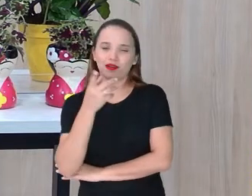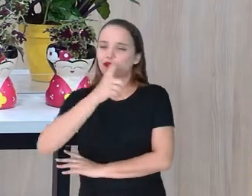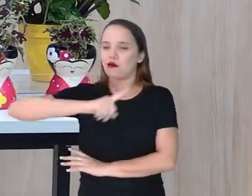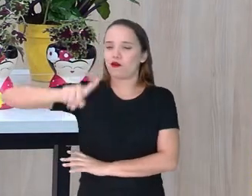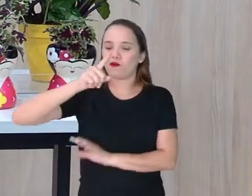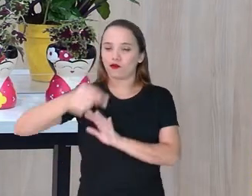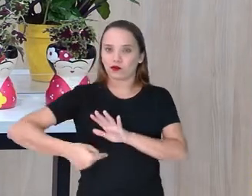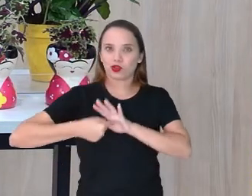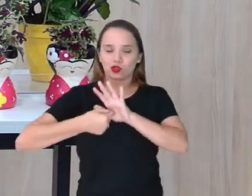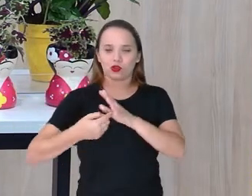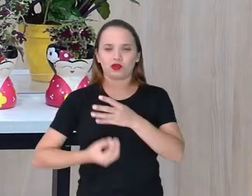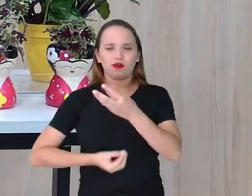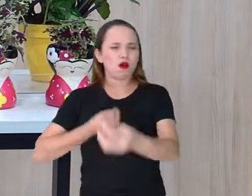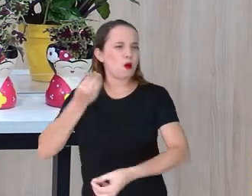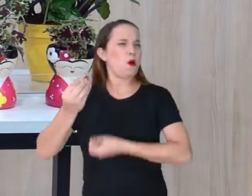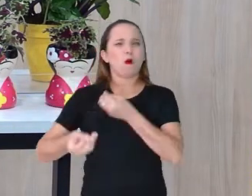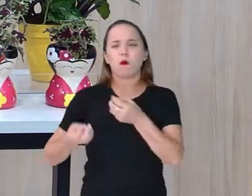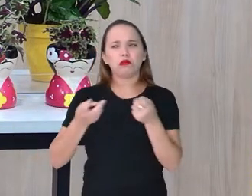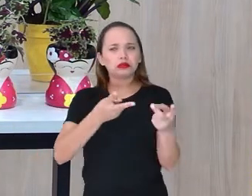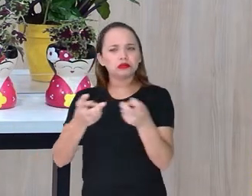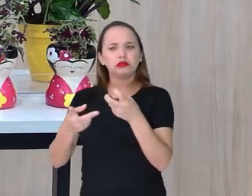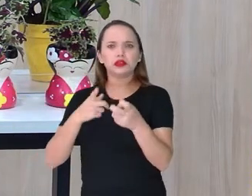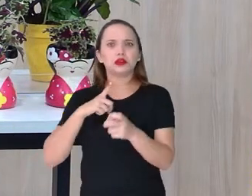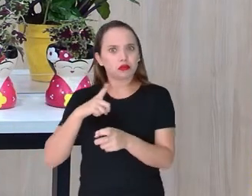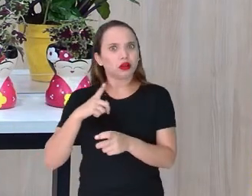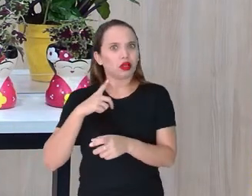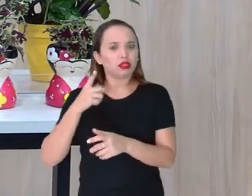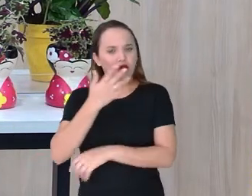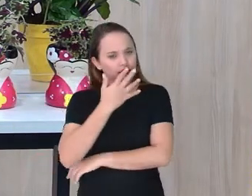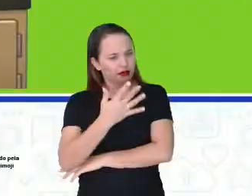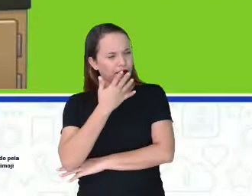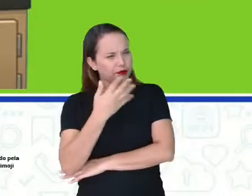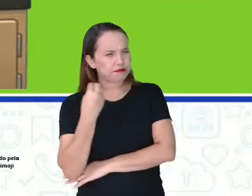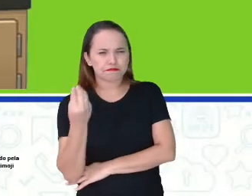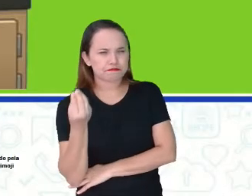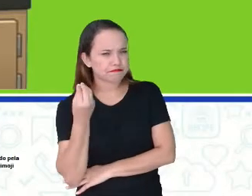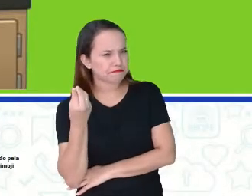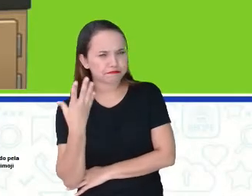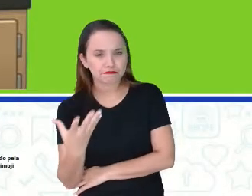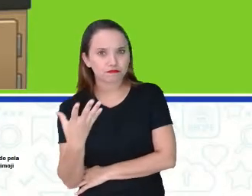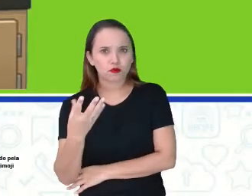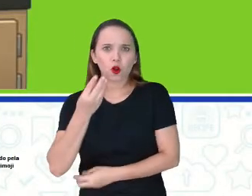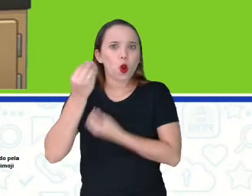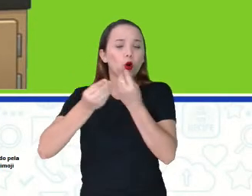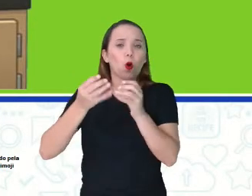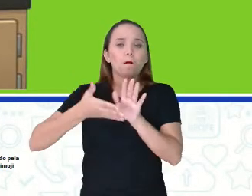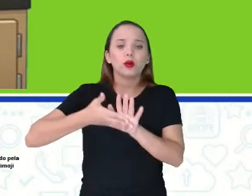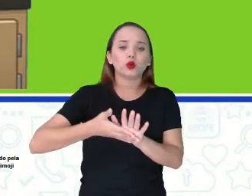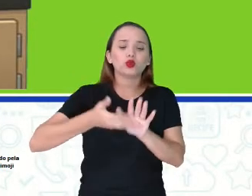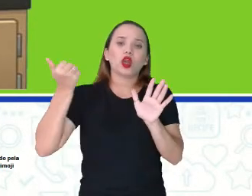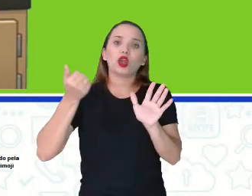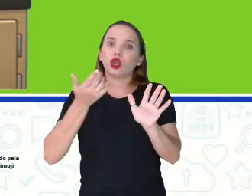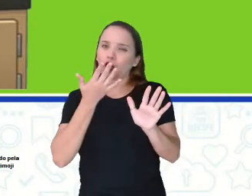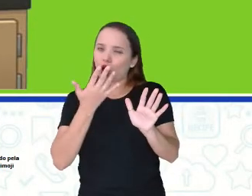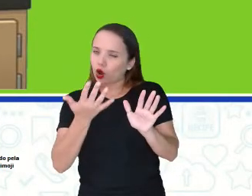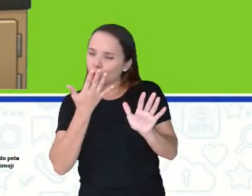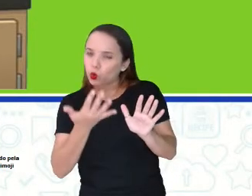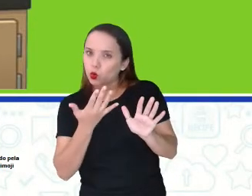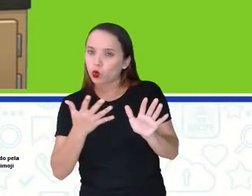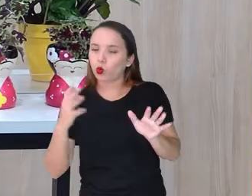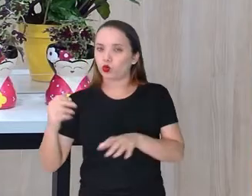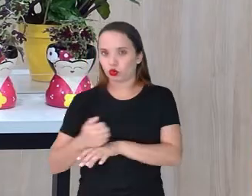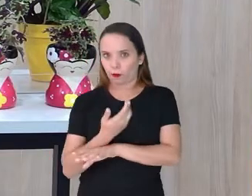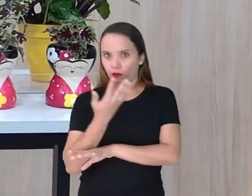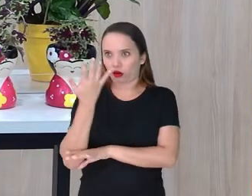pode ver que realmente a planta tem esse pigmento, né? Como é que eu posso extrair esse pigmento da